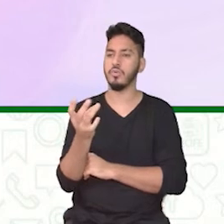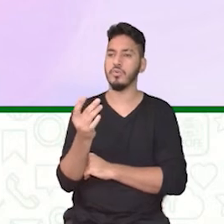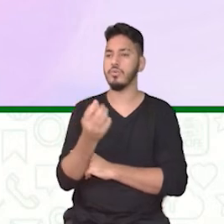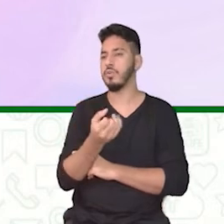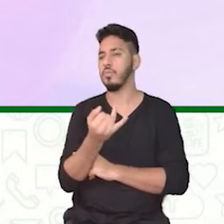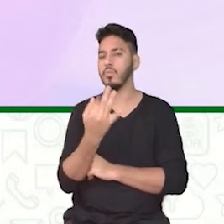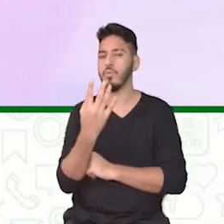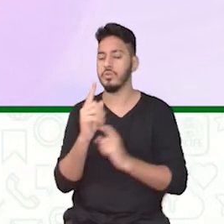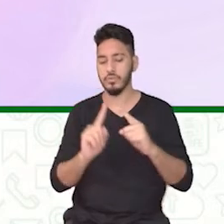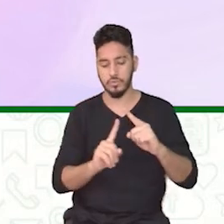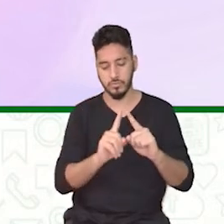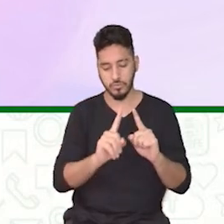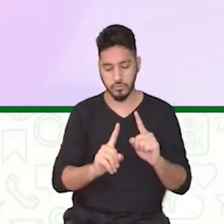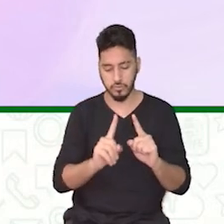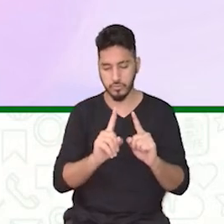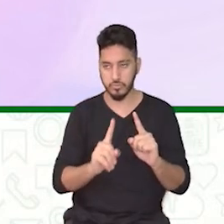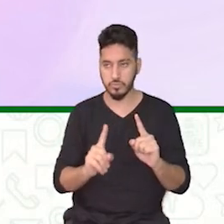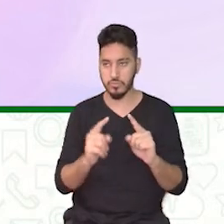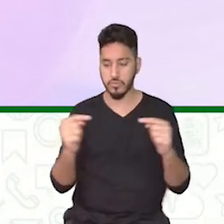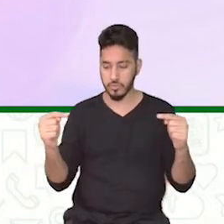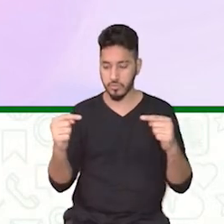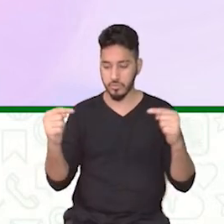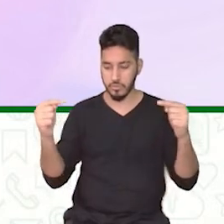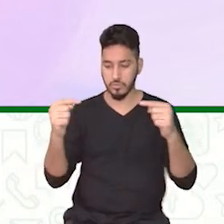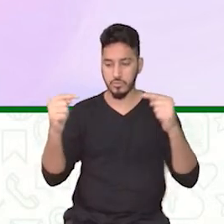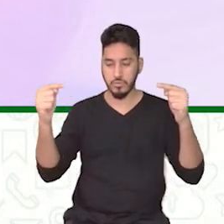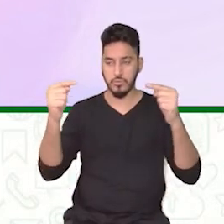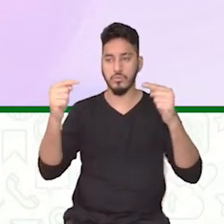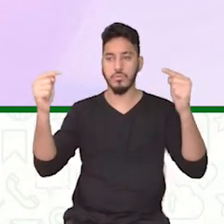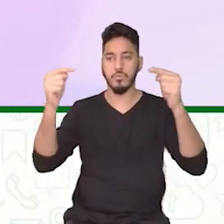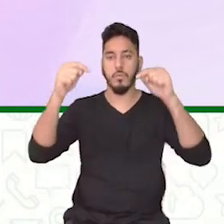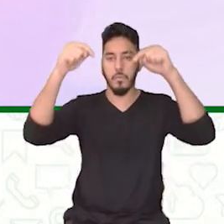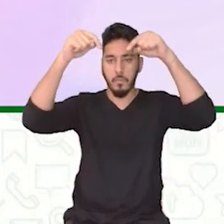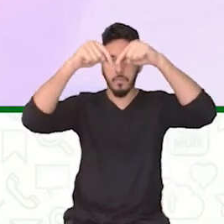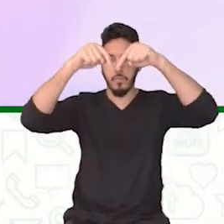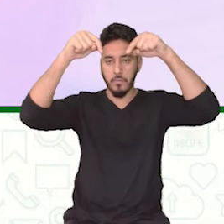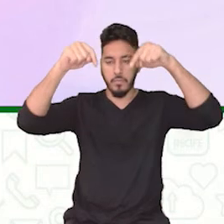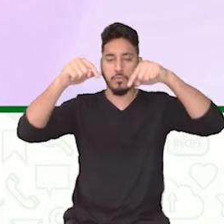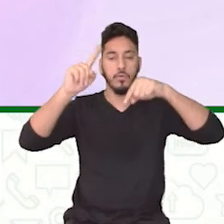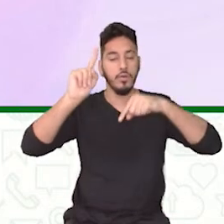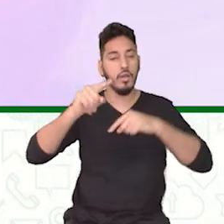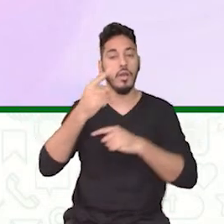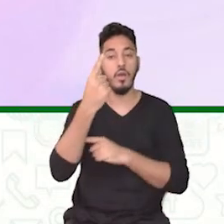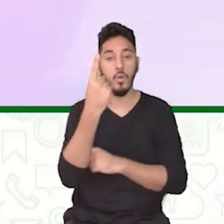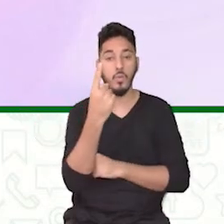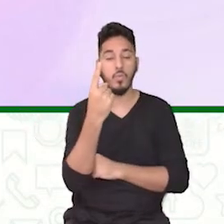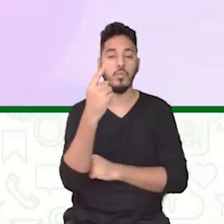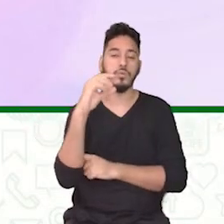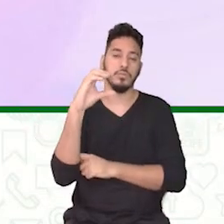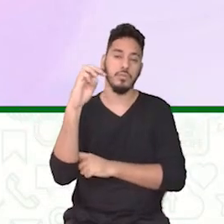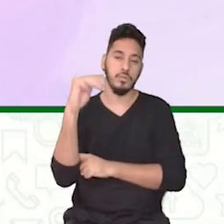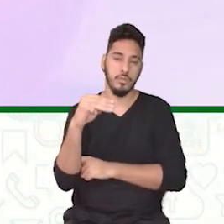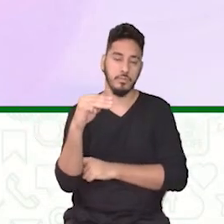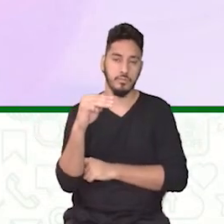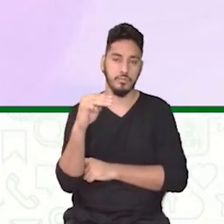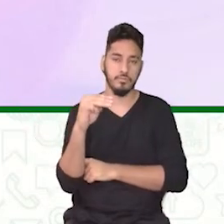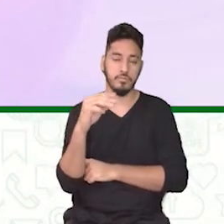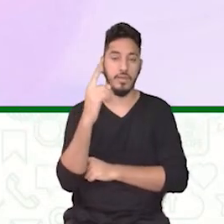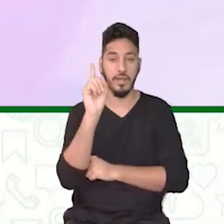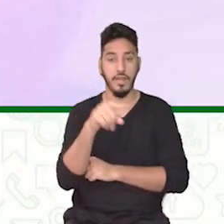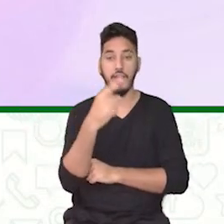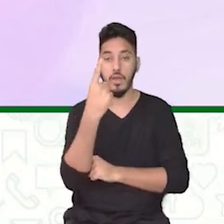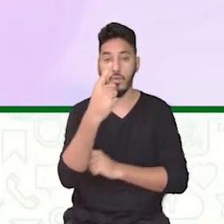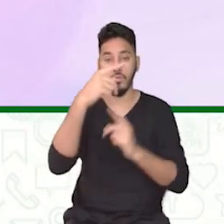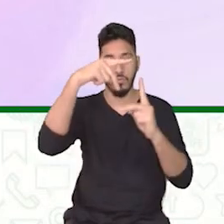setinhas você tem ali, que exatamente cada setinha é 1 centímetro, ou seja, é um